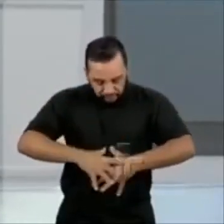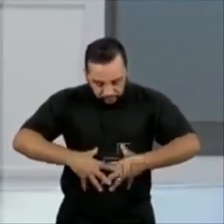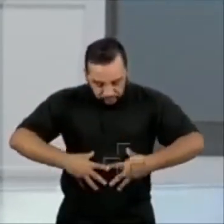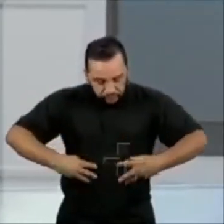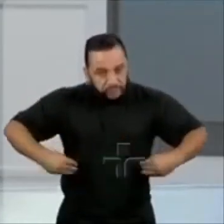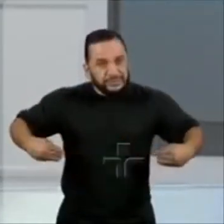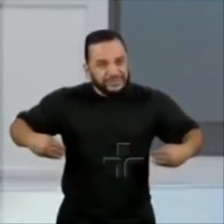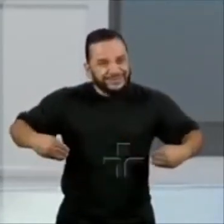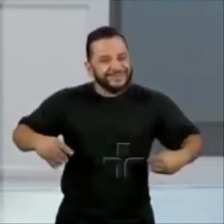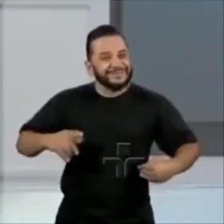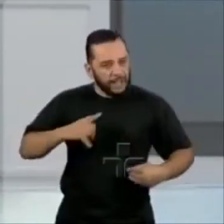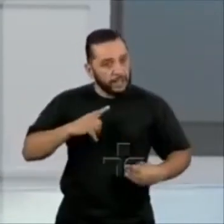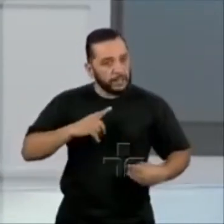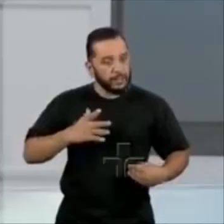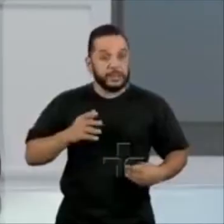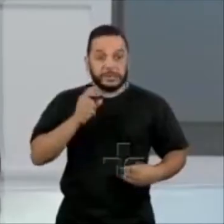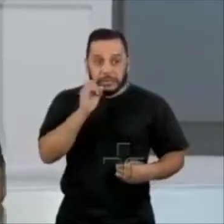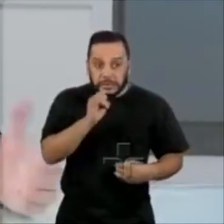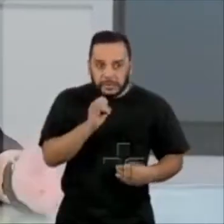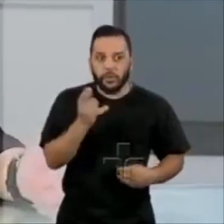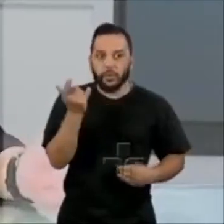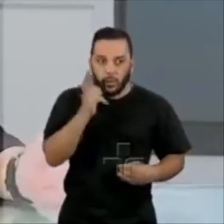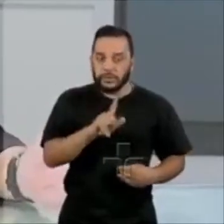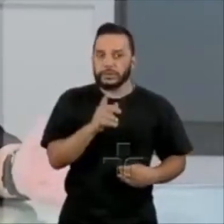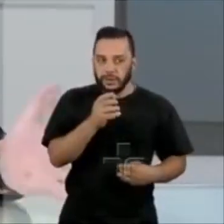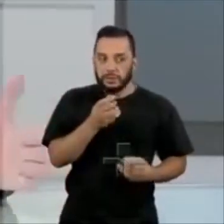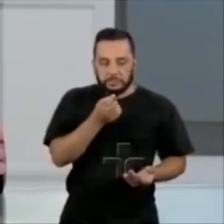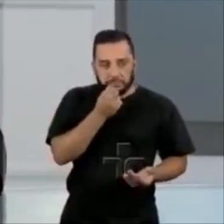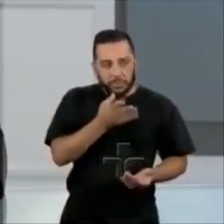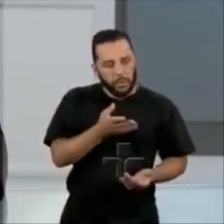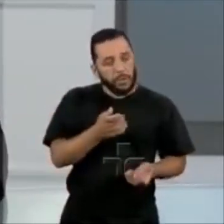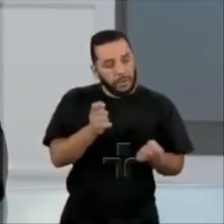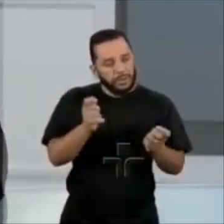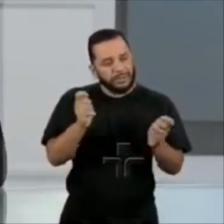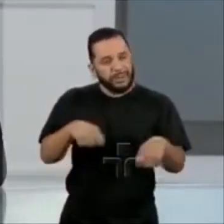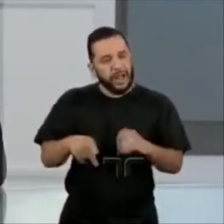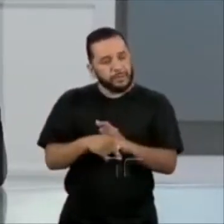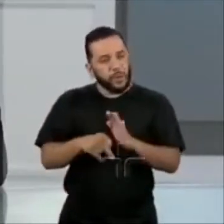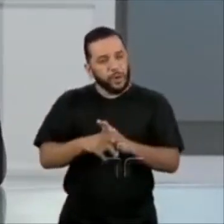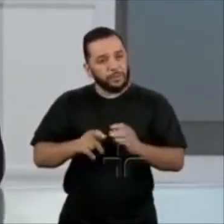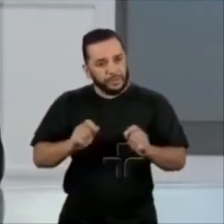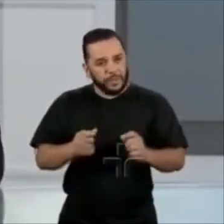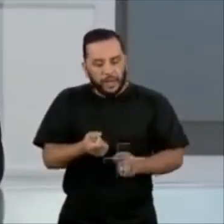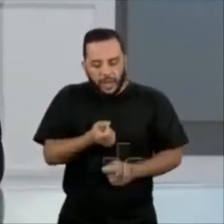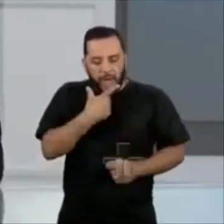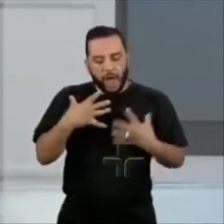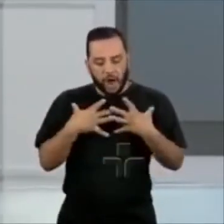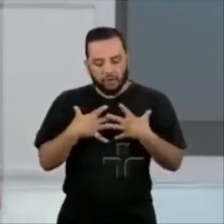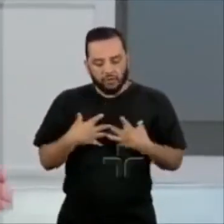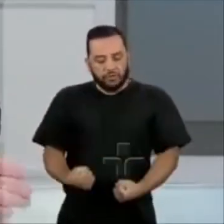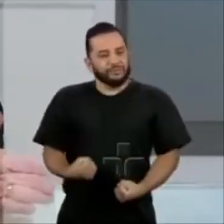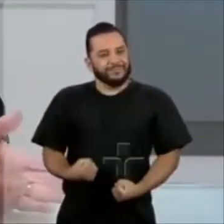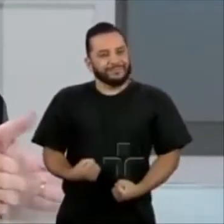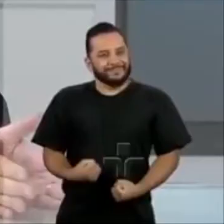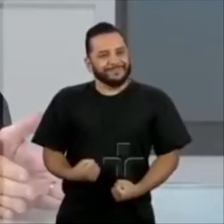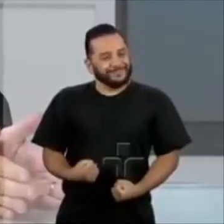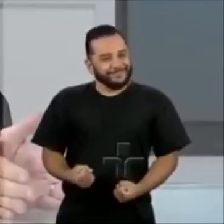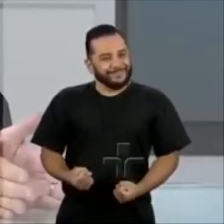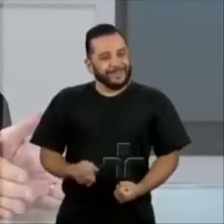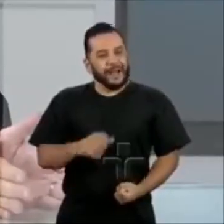mais uma uma jeito de você fazer um anti inflamatório que não têm as propriedades é